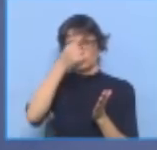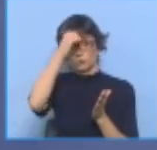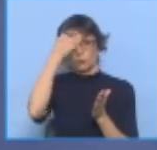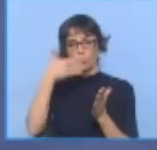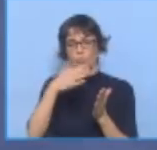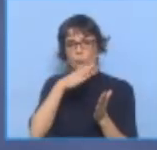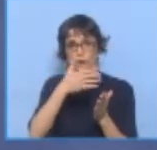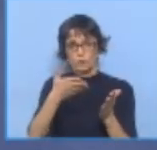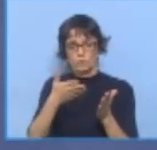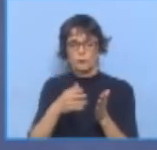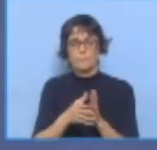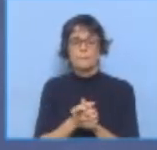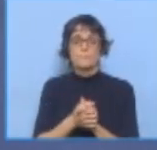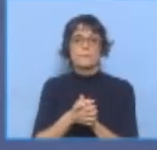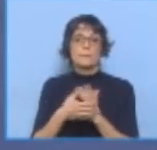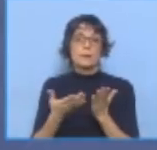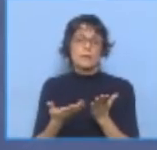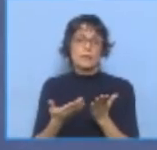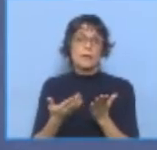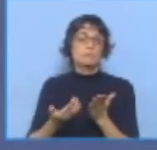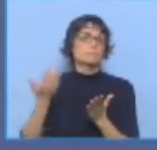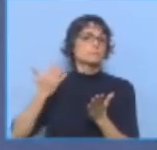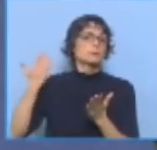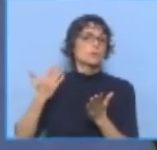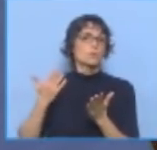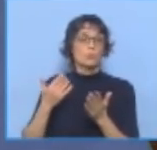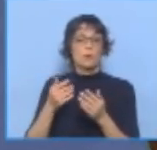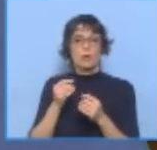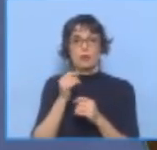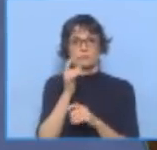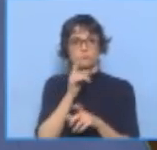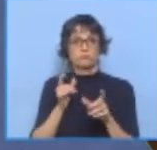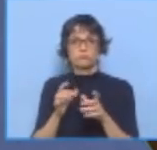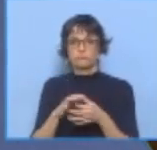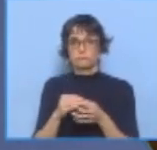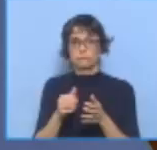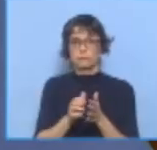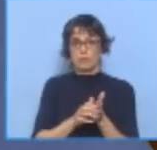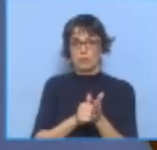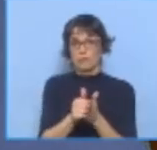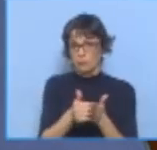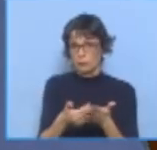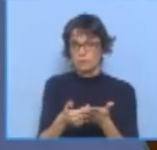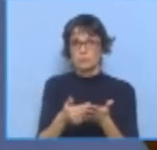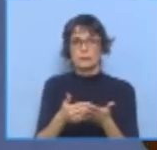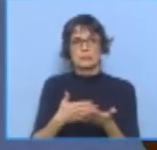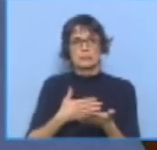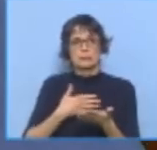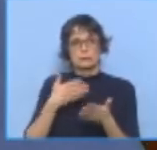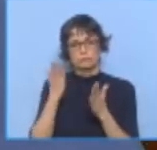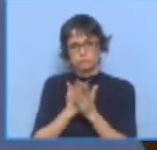houve um desejo, quer dos próprios biblistas, quer sobretudo da Conferência Episcopal, de fazer uma tradução